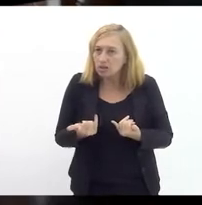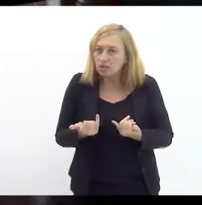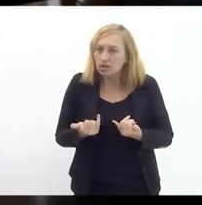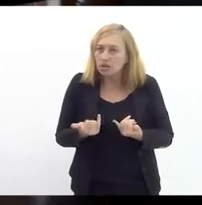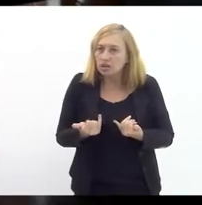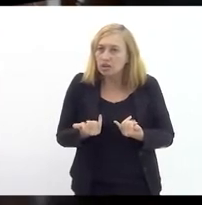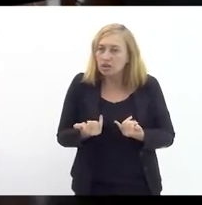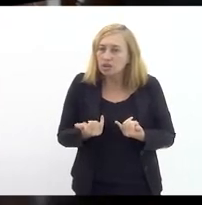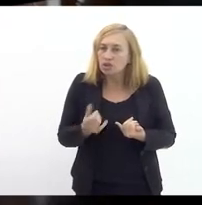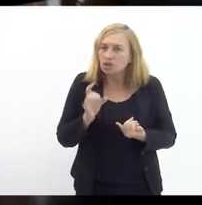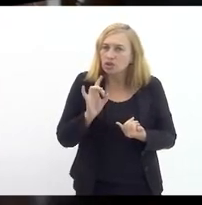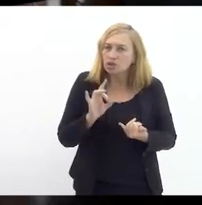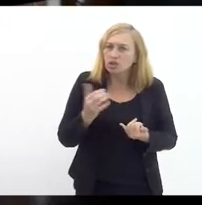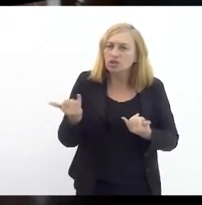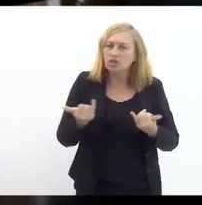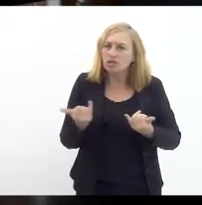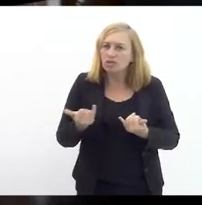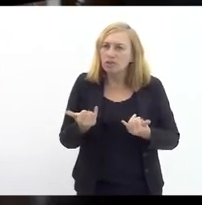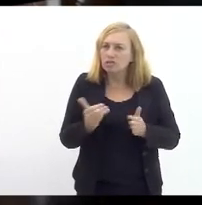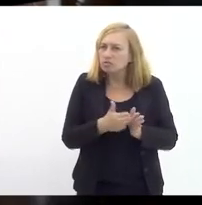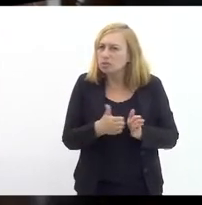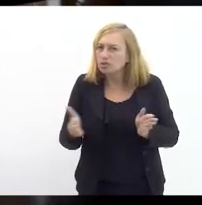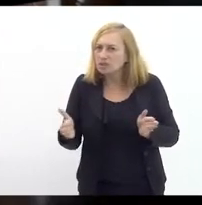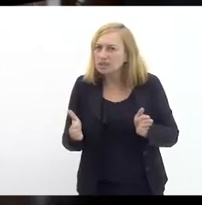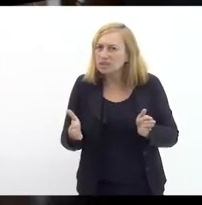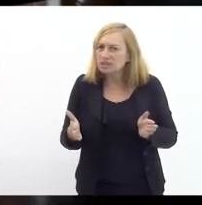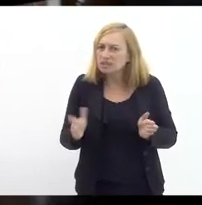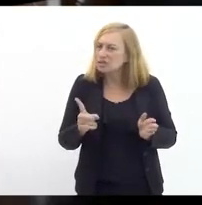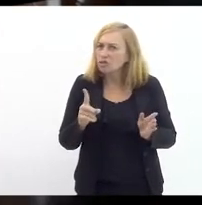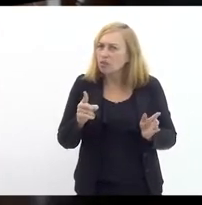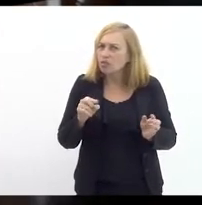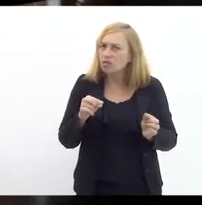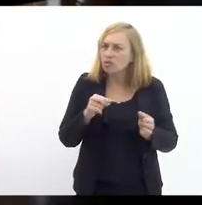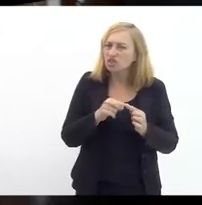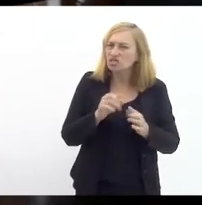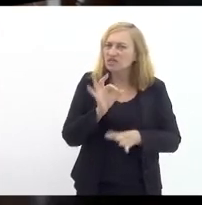Eu tenho a informação a nível de processo. Sei. Não é uma informação objetiva.